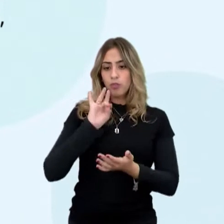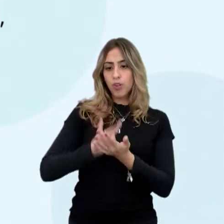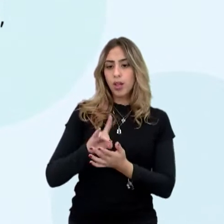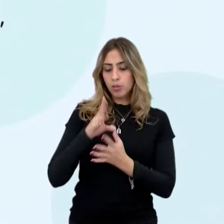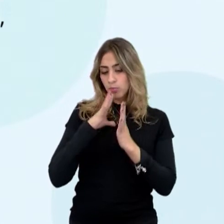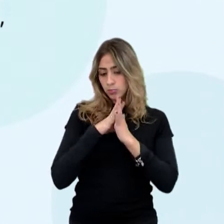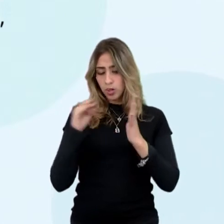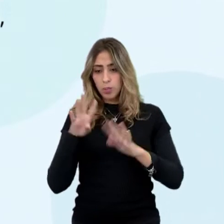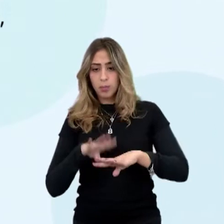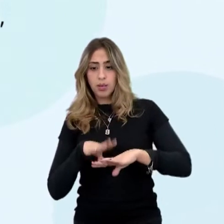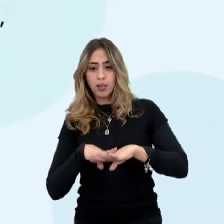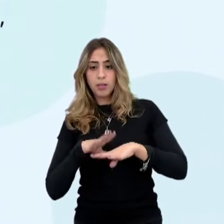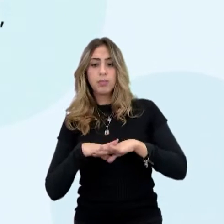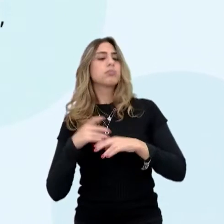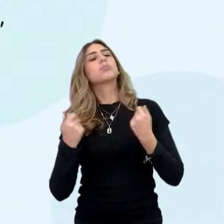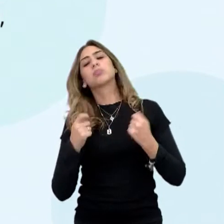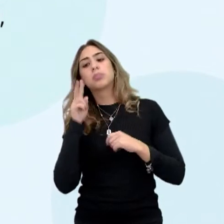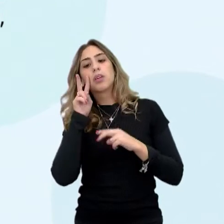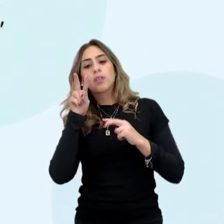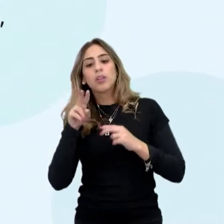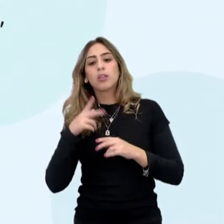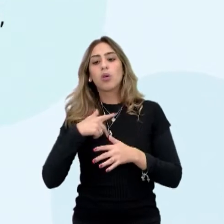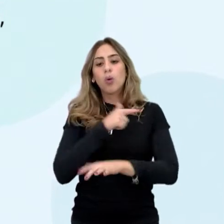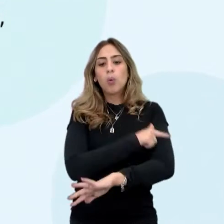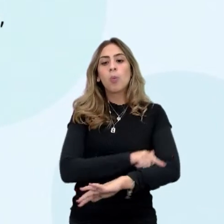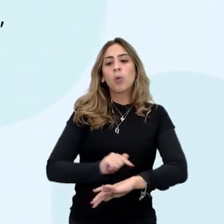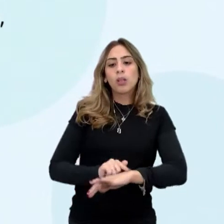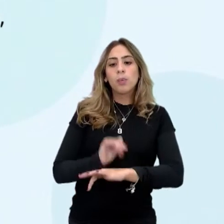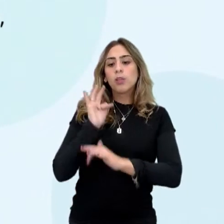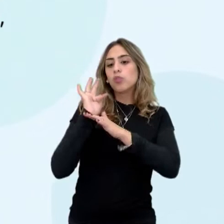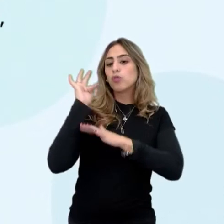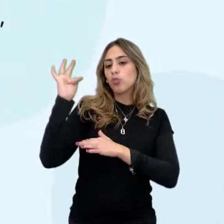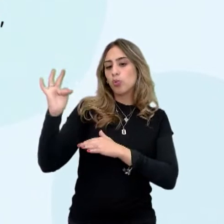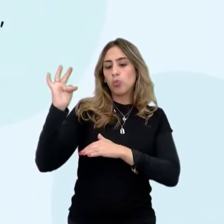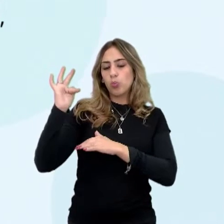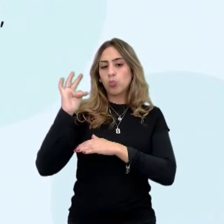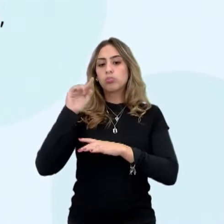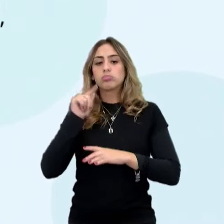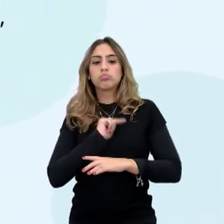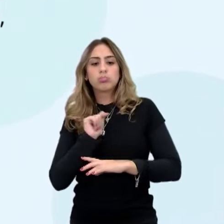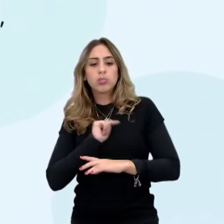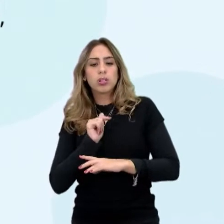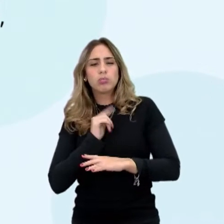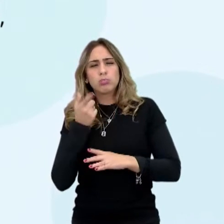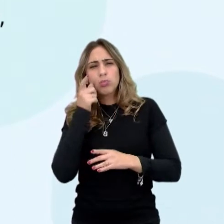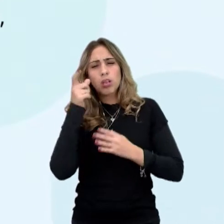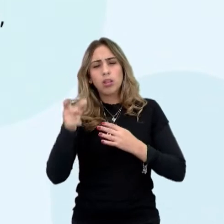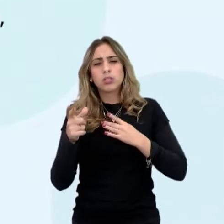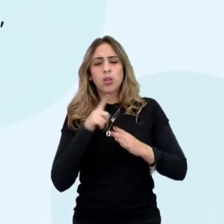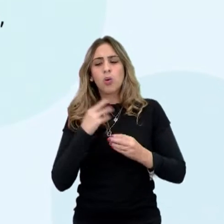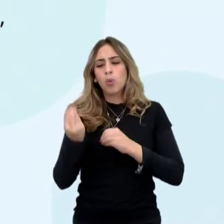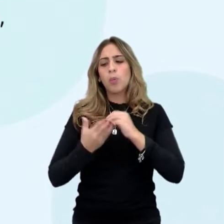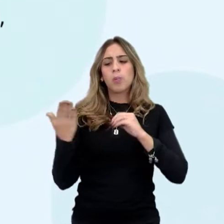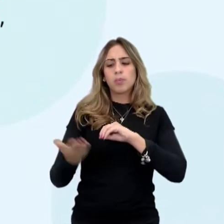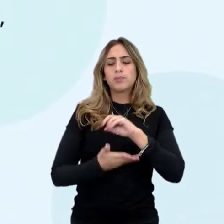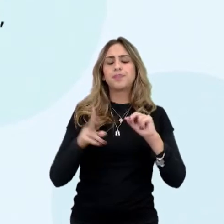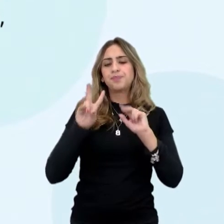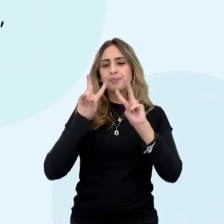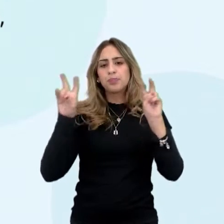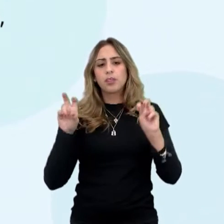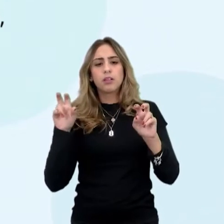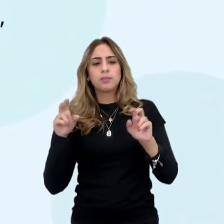modelos matemáticos servem para prever comportamentos futuros. Veja que interessante, né? Tendo como base a associação